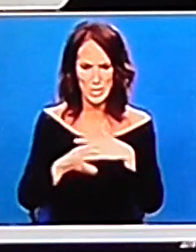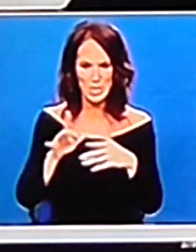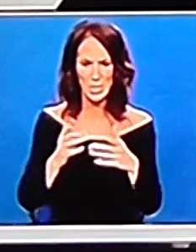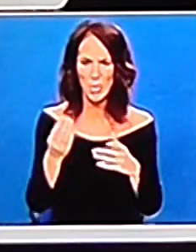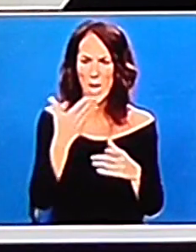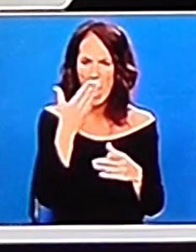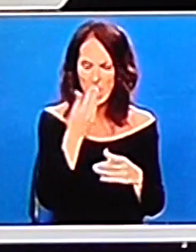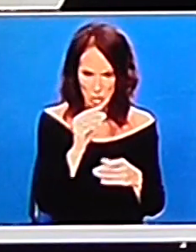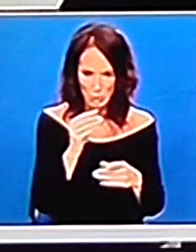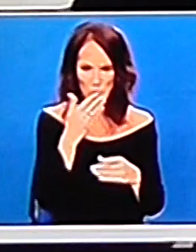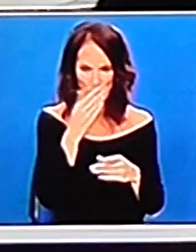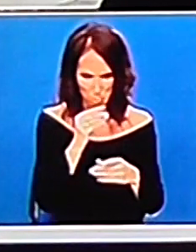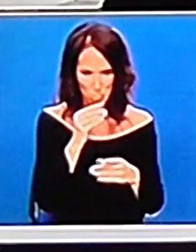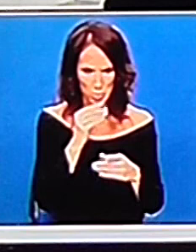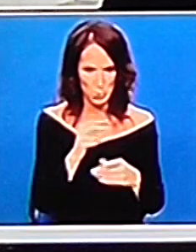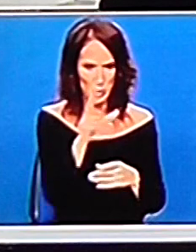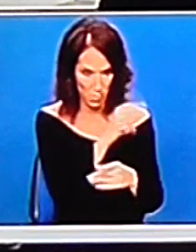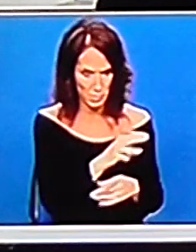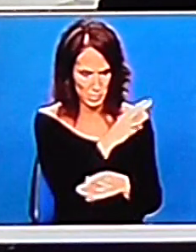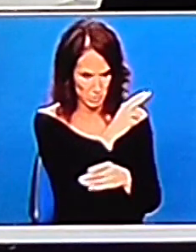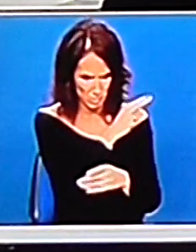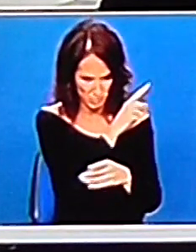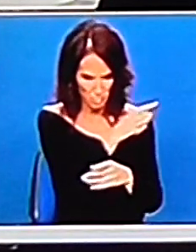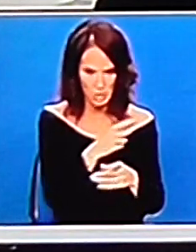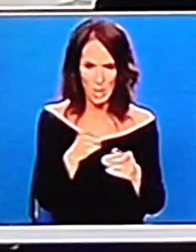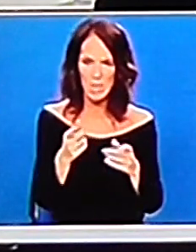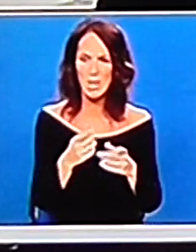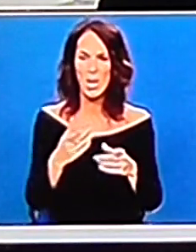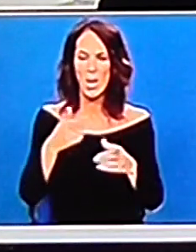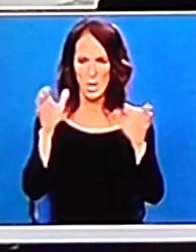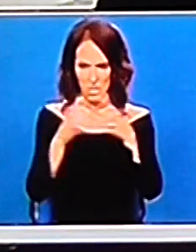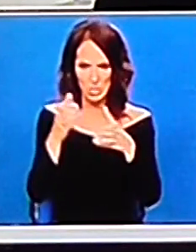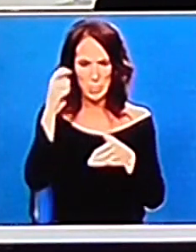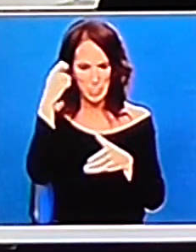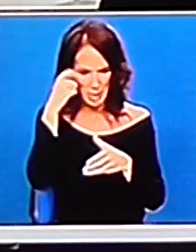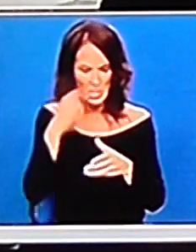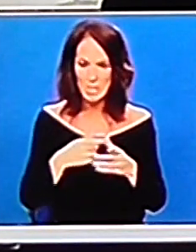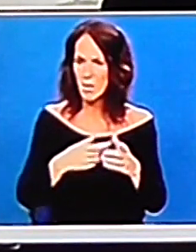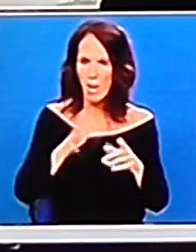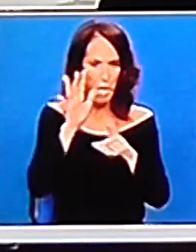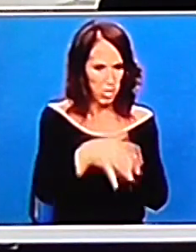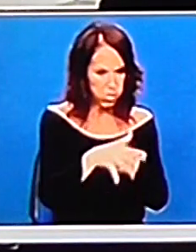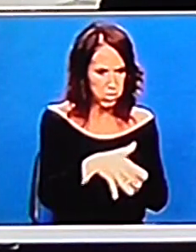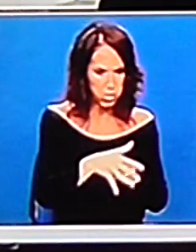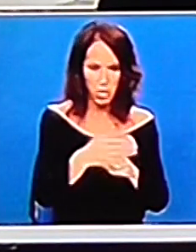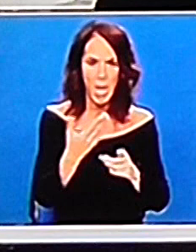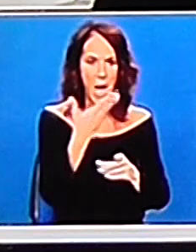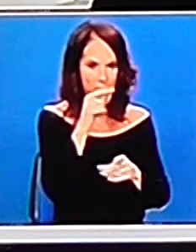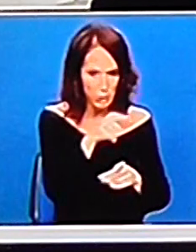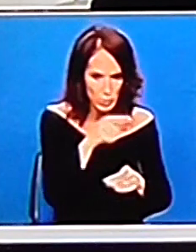140 jovens precisam colocar duas não terá gelo filme atenção nas férias torcedor espaço onde